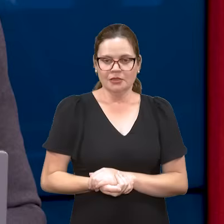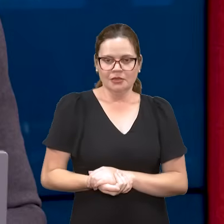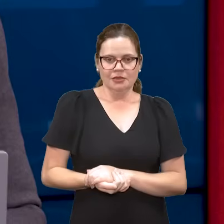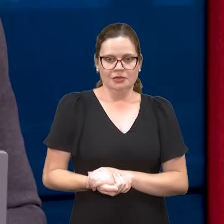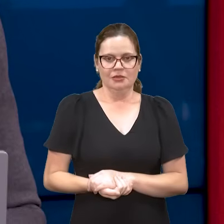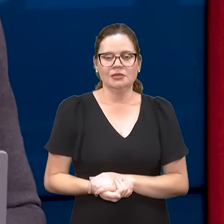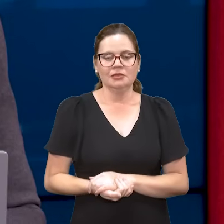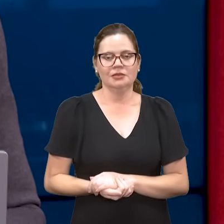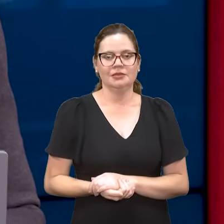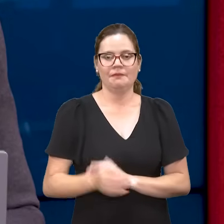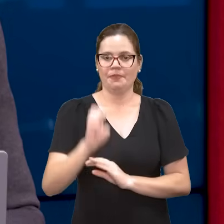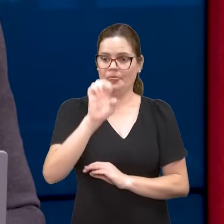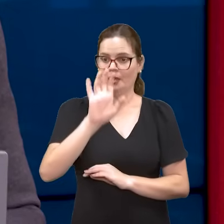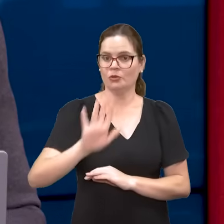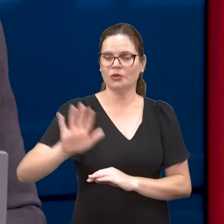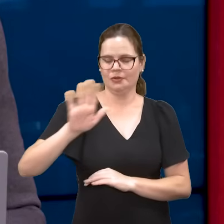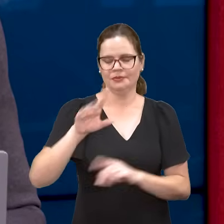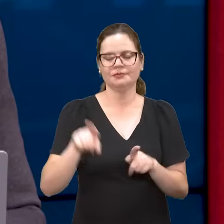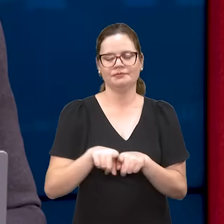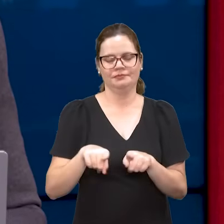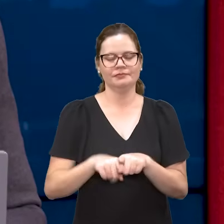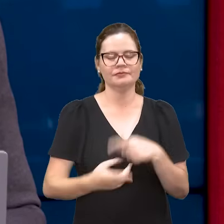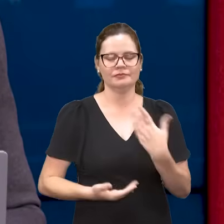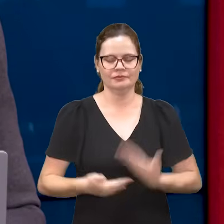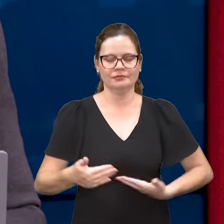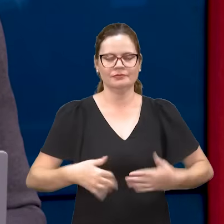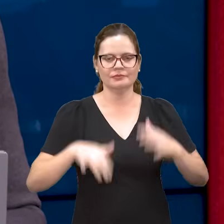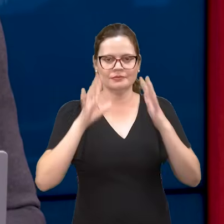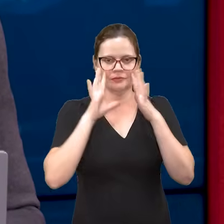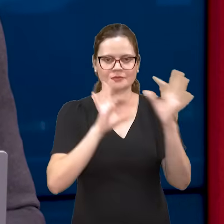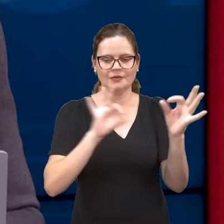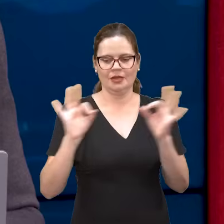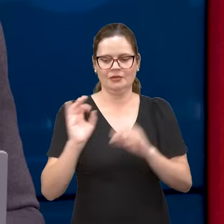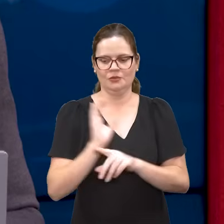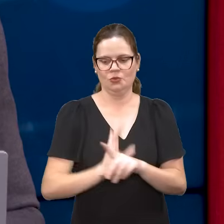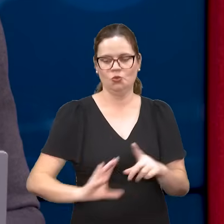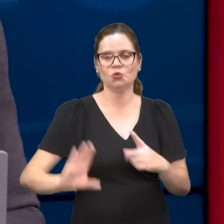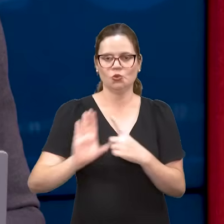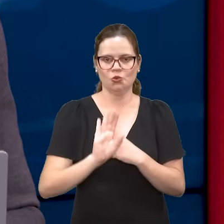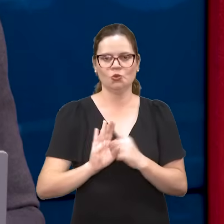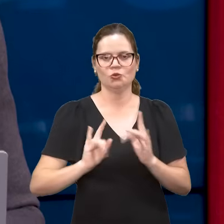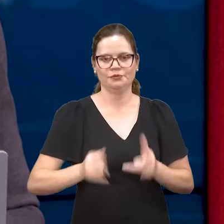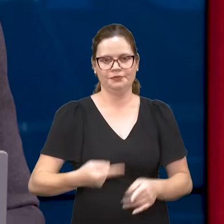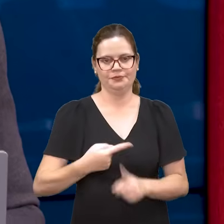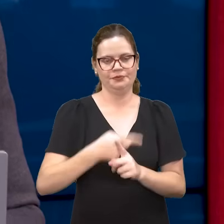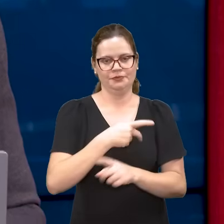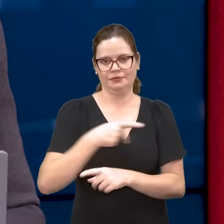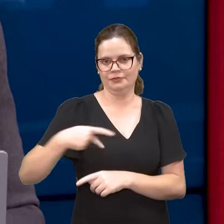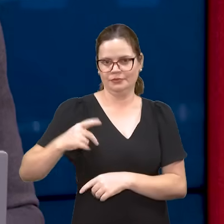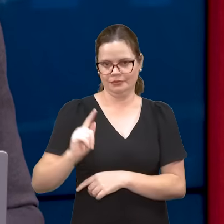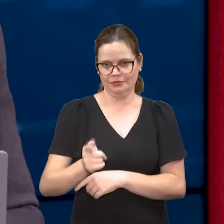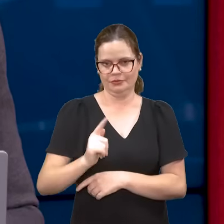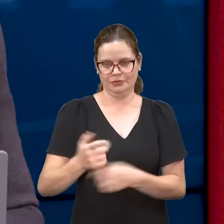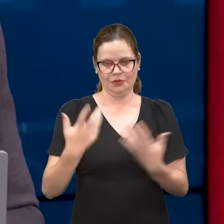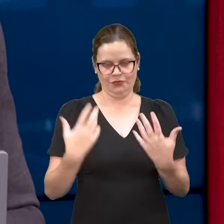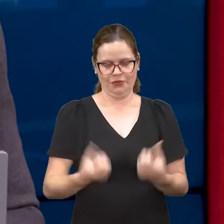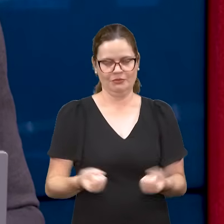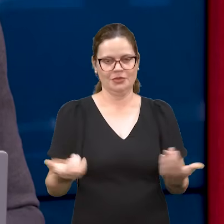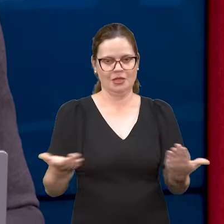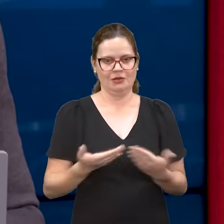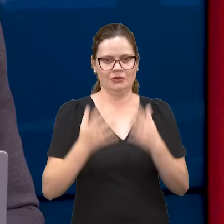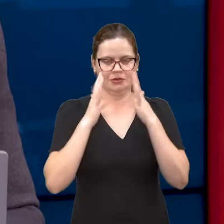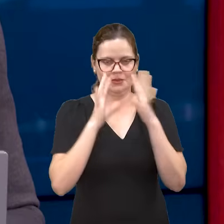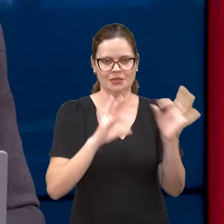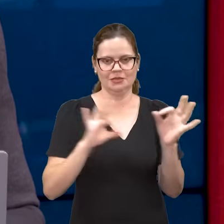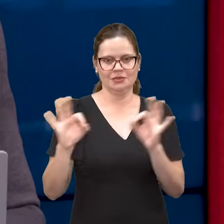irmãos na Europa, sim, na Europa, também acompanharam o culto de passamento do pastor Gedeuti Gueiros. Vamos agora com a participação